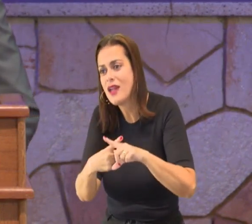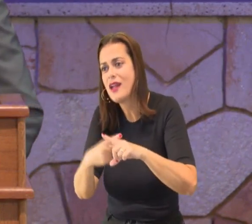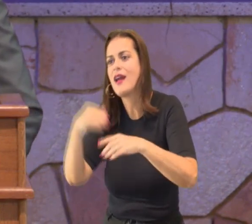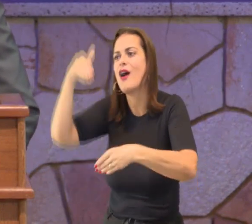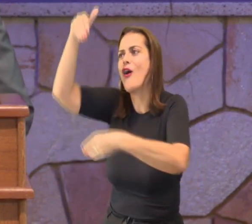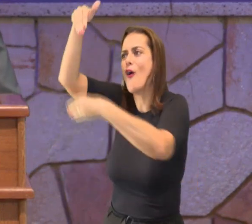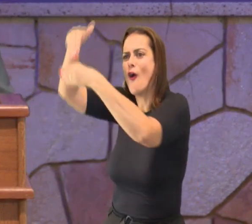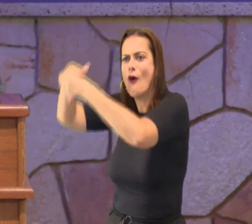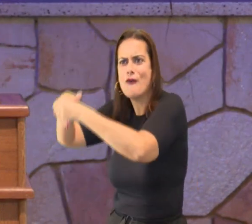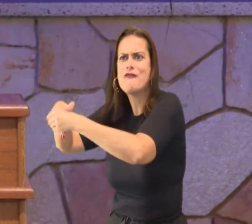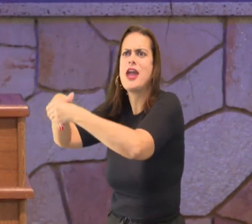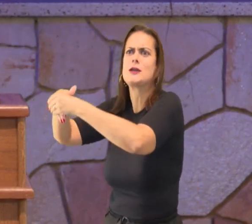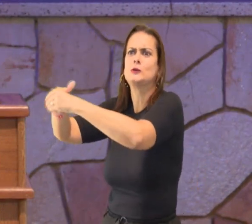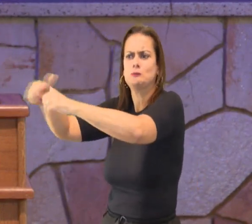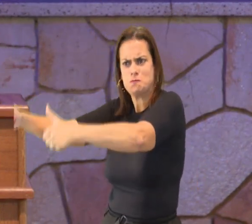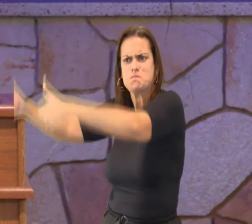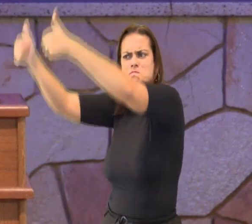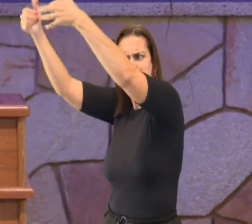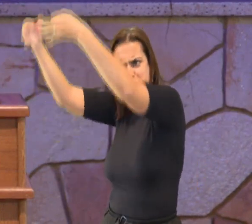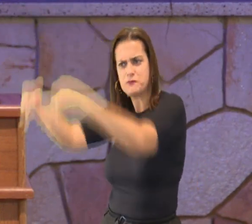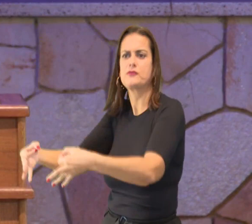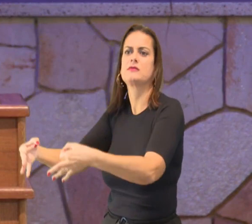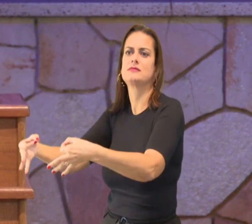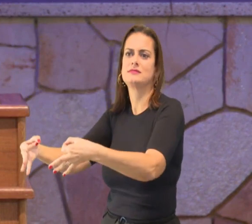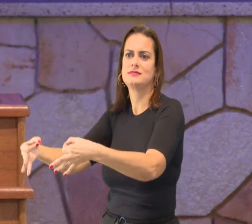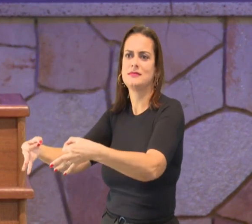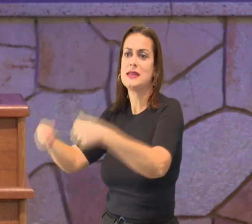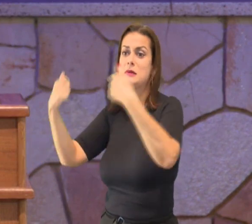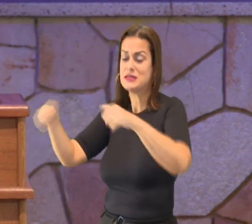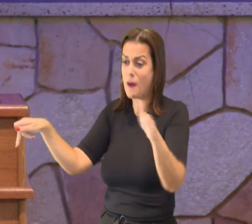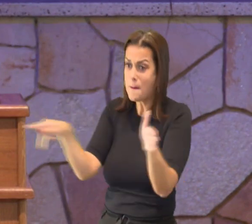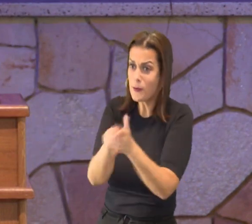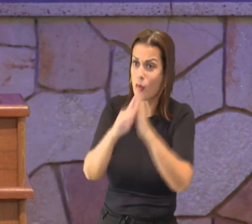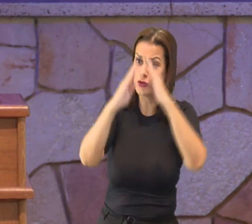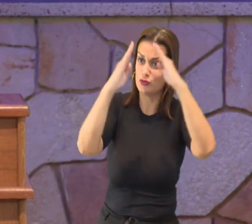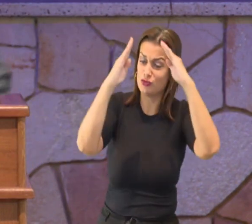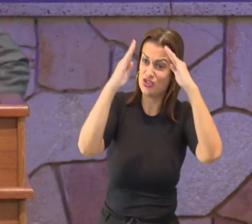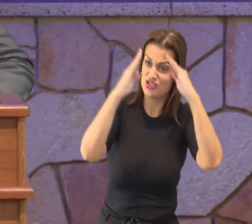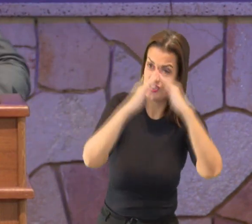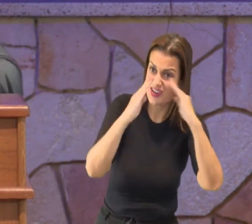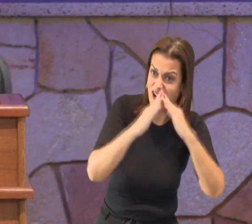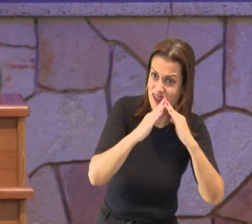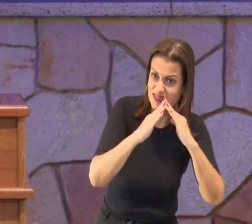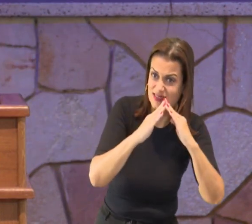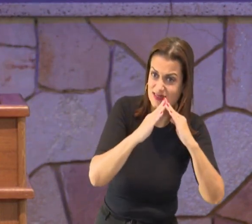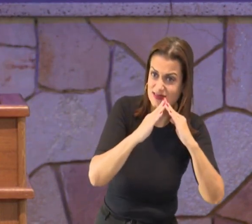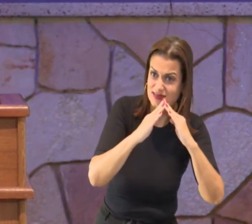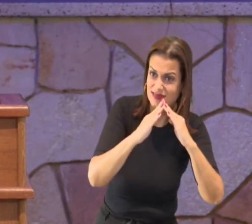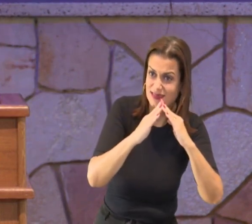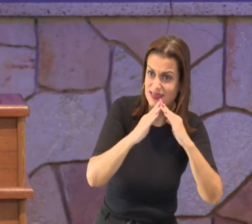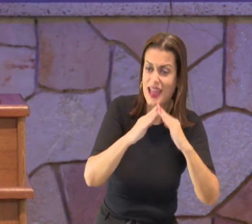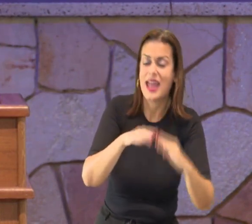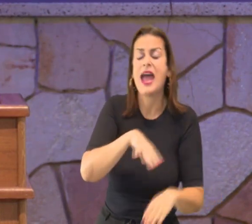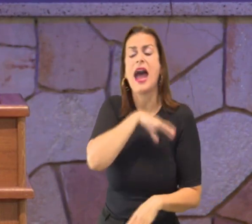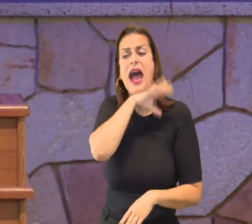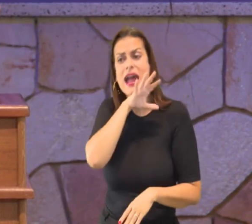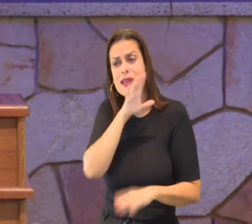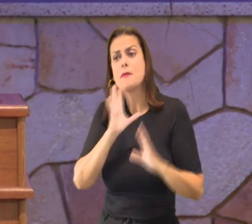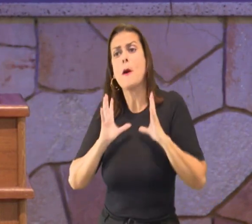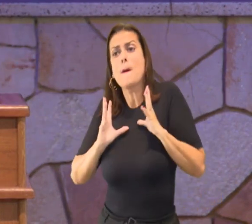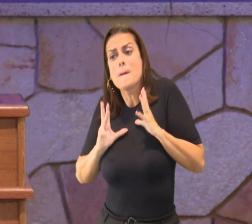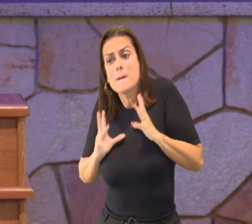ser os animais domesticados. A Bíblia fala dos animais puros e sem defeito, que trata da qualidade da